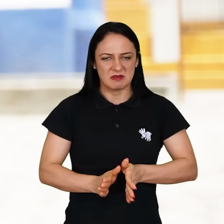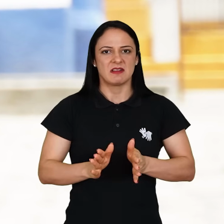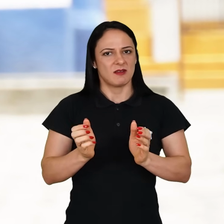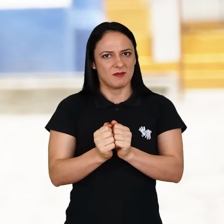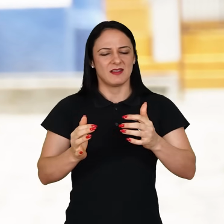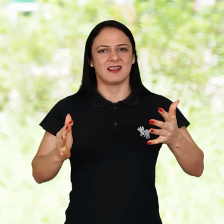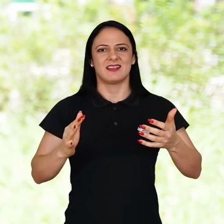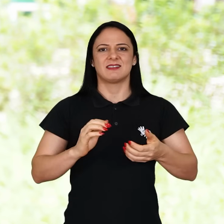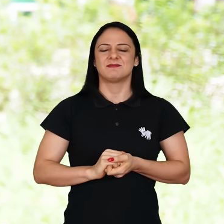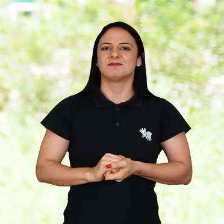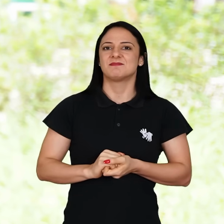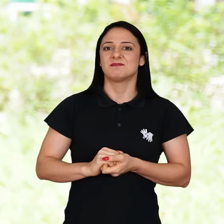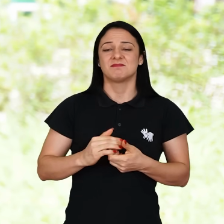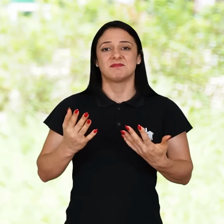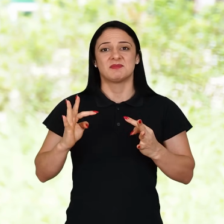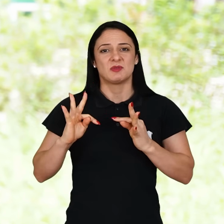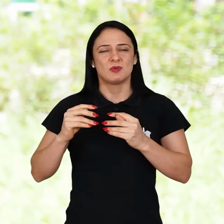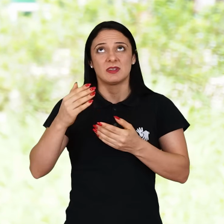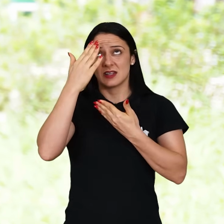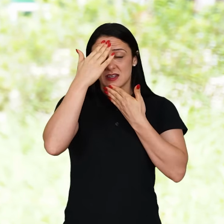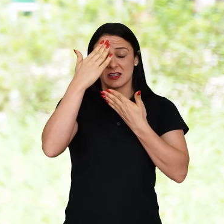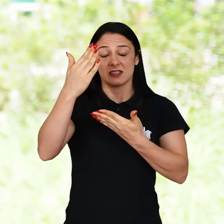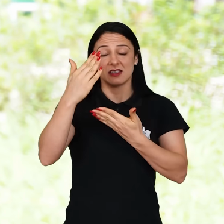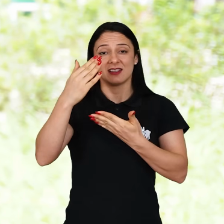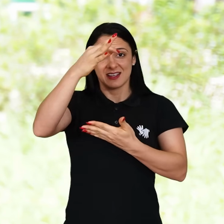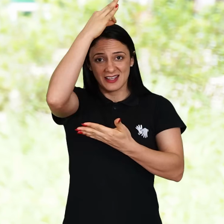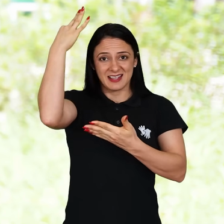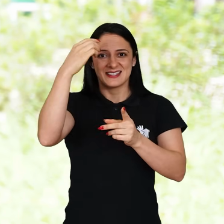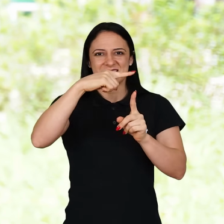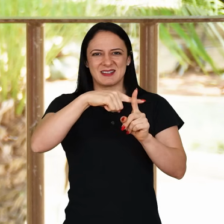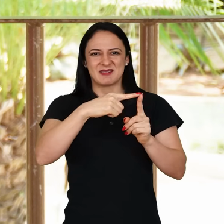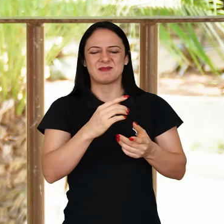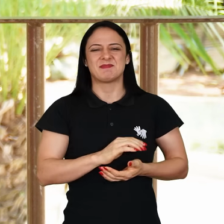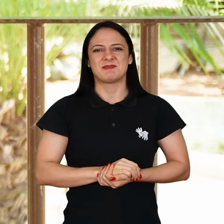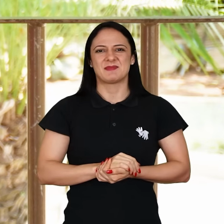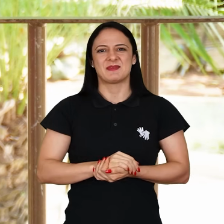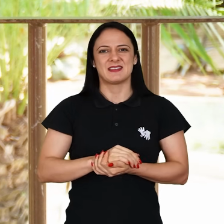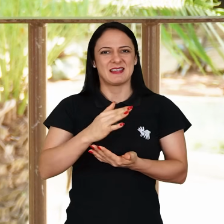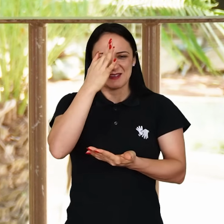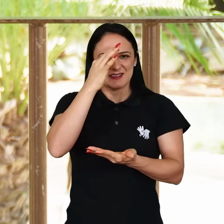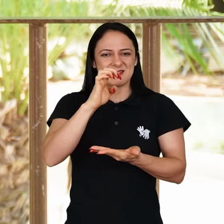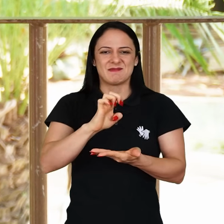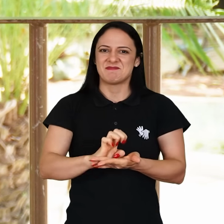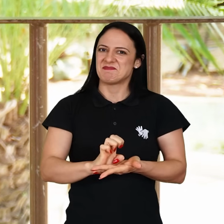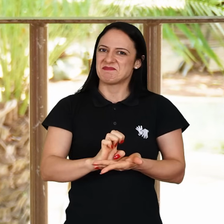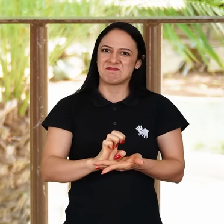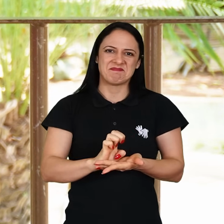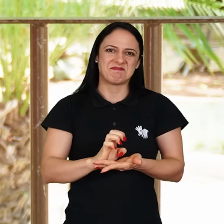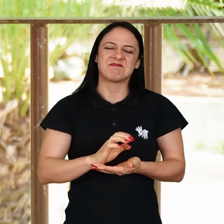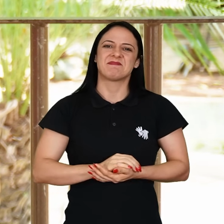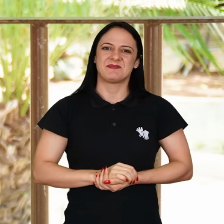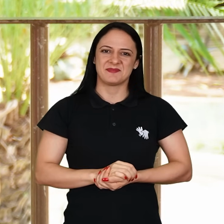Foi, vou falar, um milagre. Tudo só tem a agradecer a Santa Cruz. É uma fé sem limite,